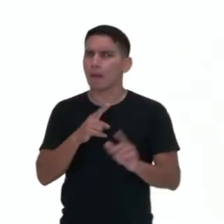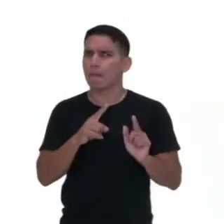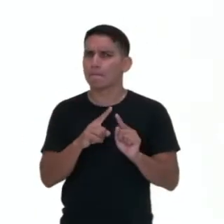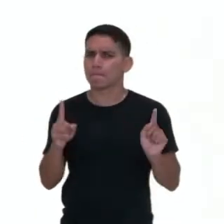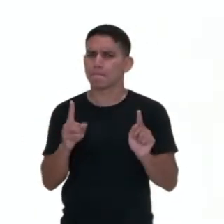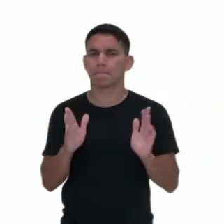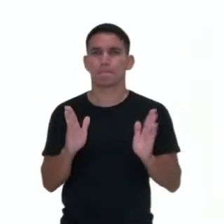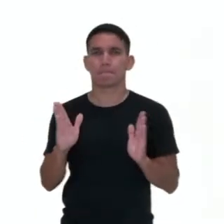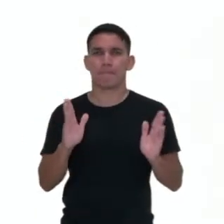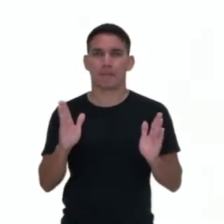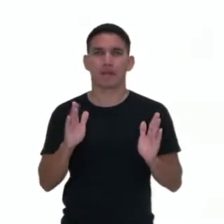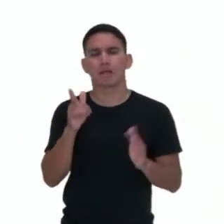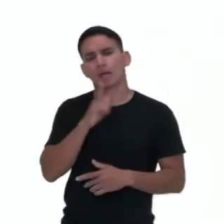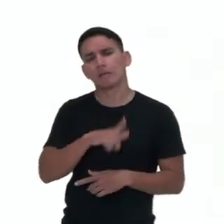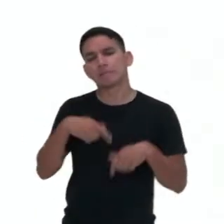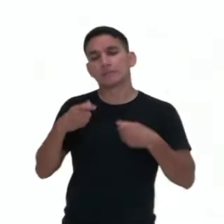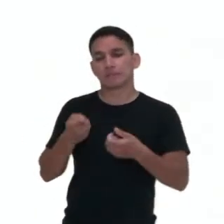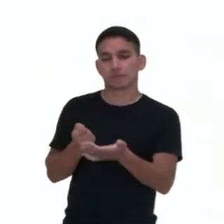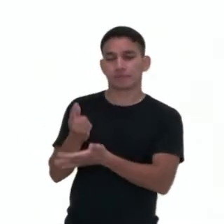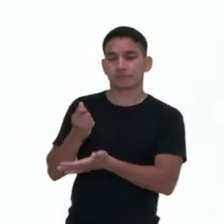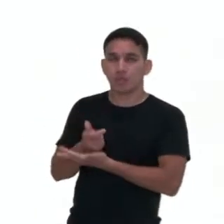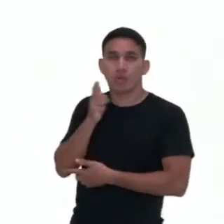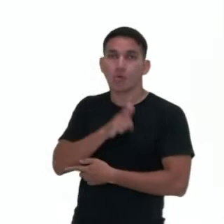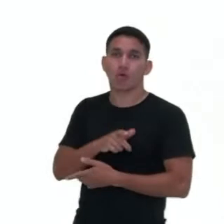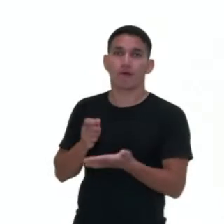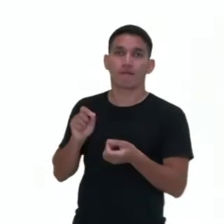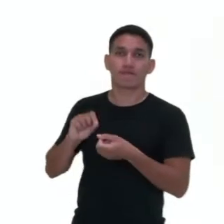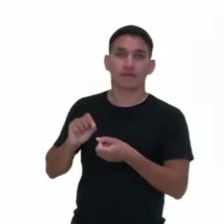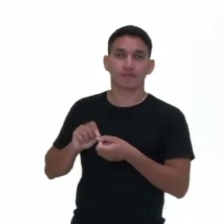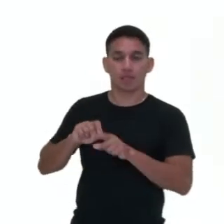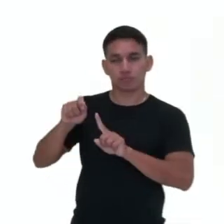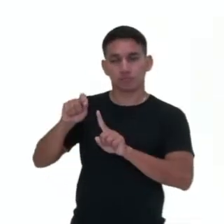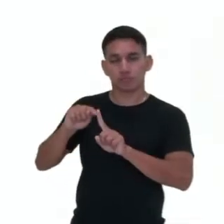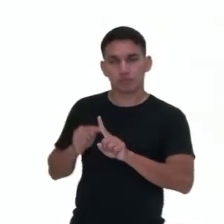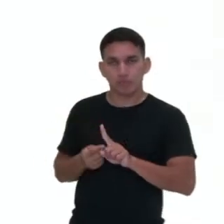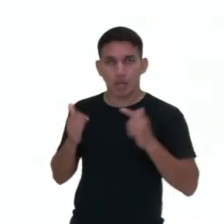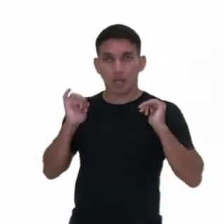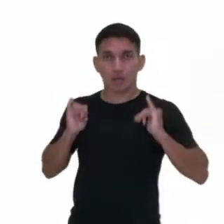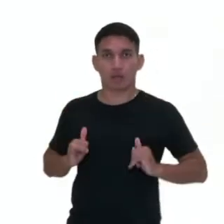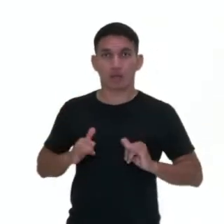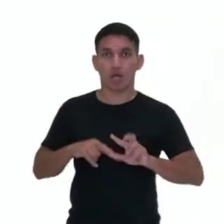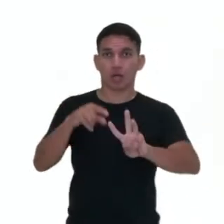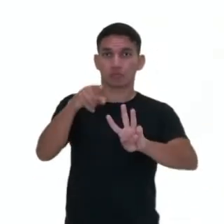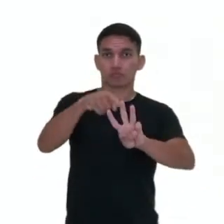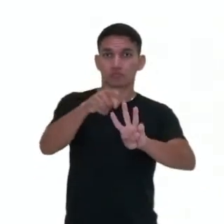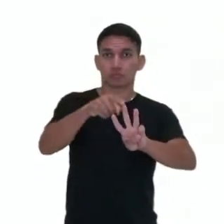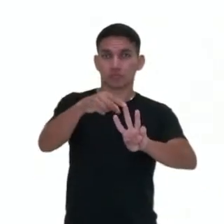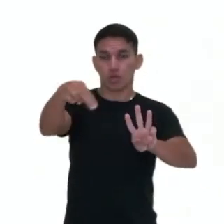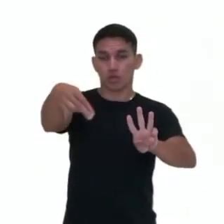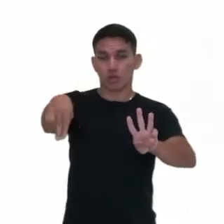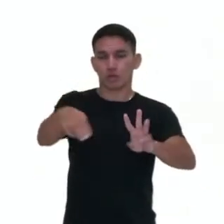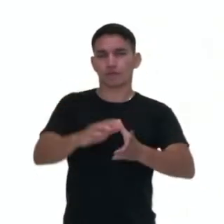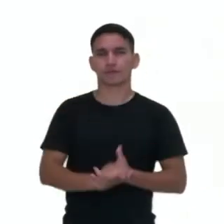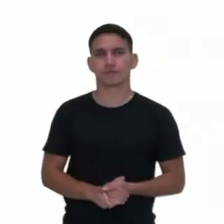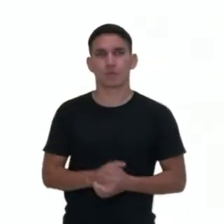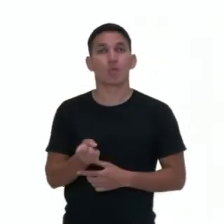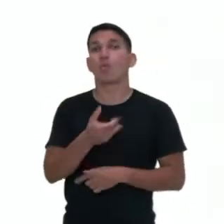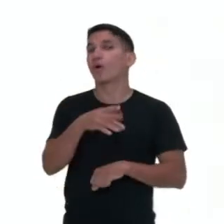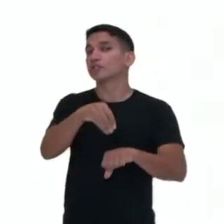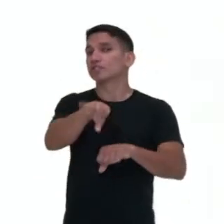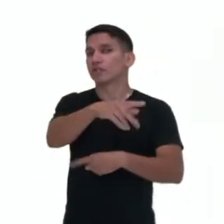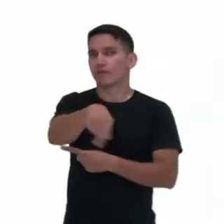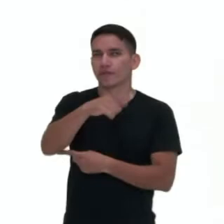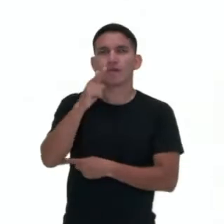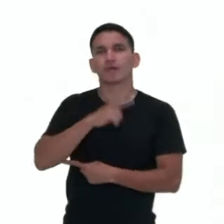serão necessários para confeccionar as mochilas encomendadas no mês de novembro. Então, olha só, pessoal, qual é a dica para